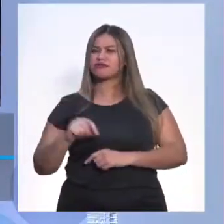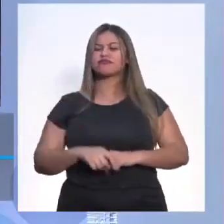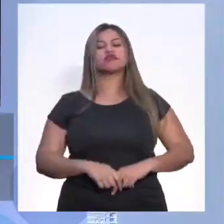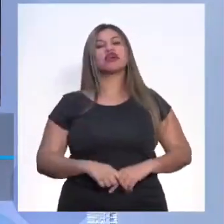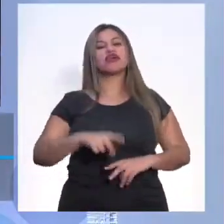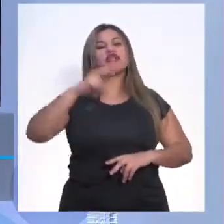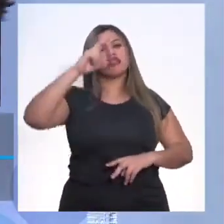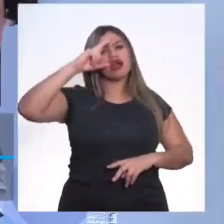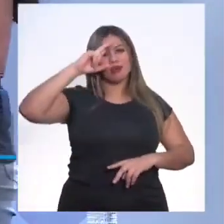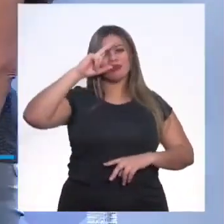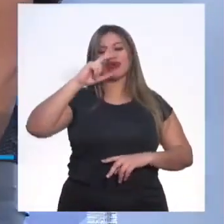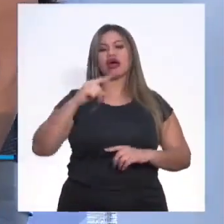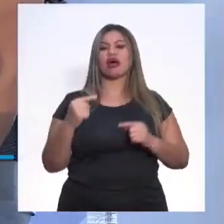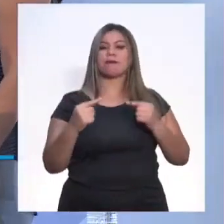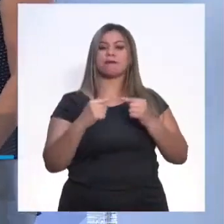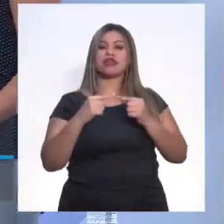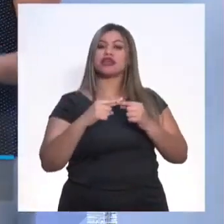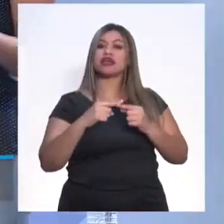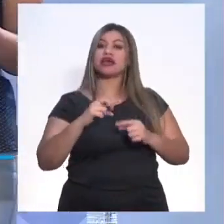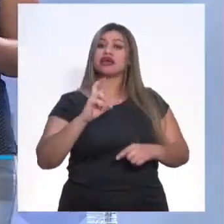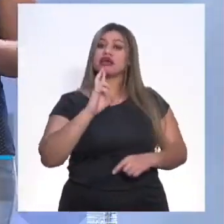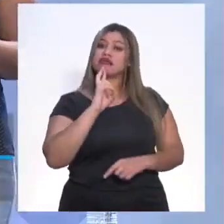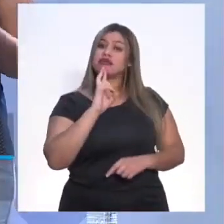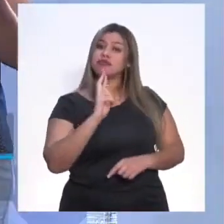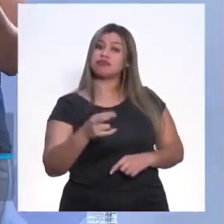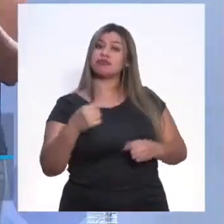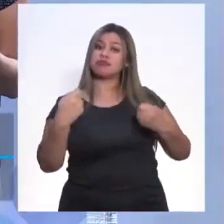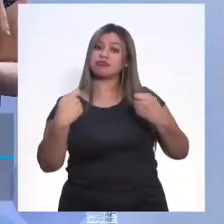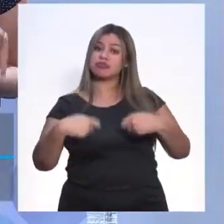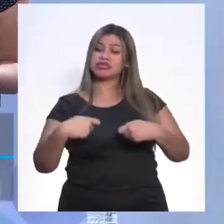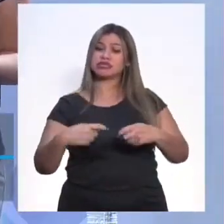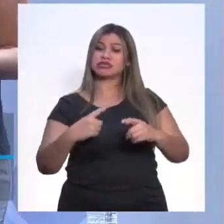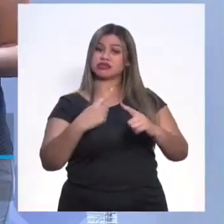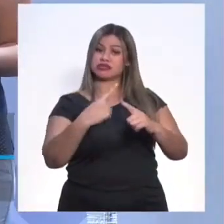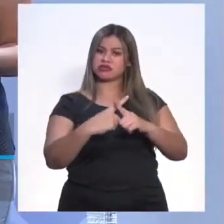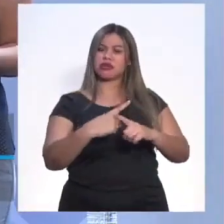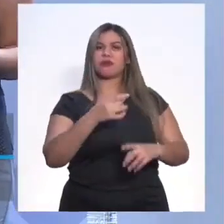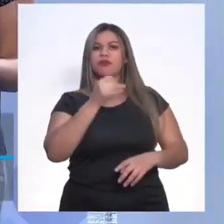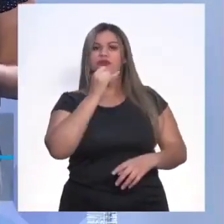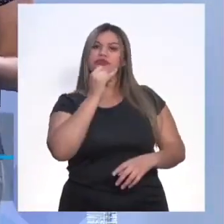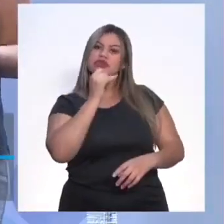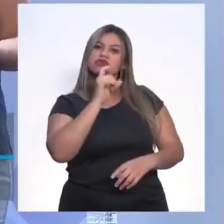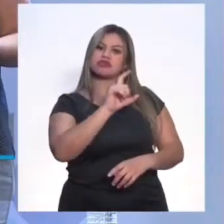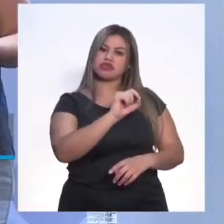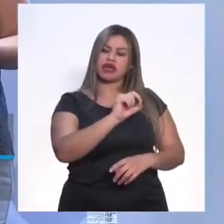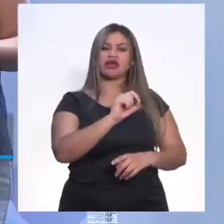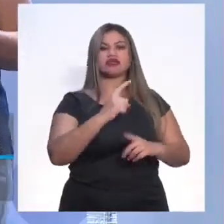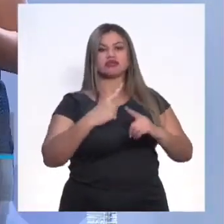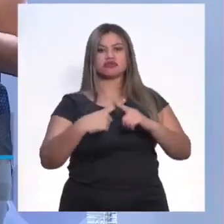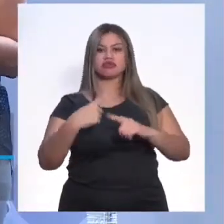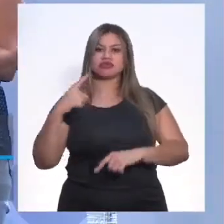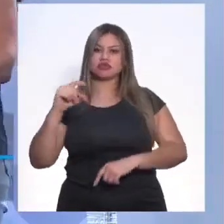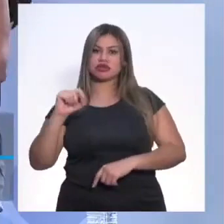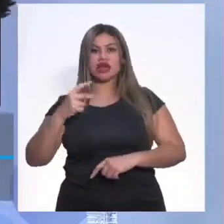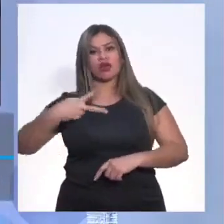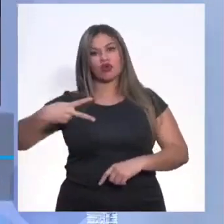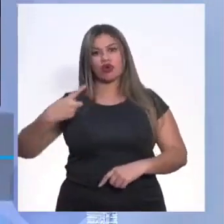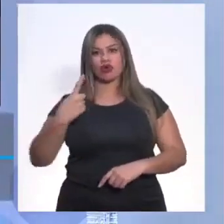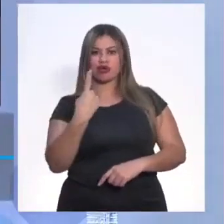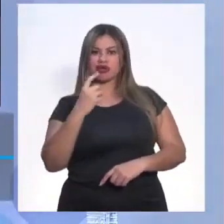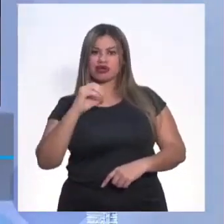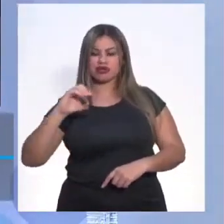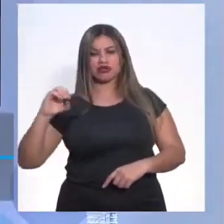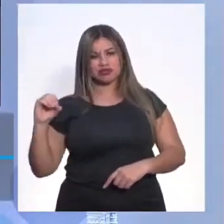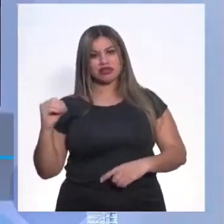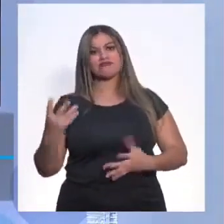da raiz diz que o resultado tem que ser multiplicado por ele mesmo. 10 vezes 10, 100. Então, a